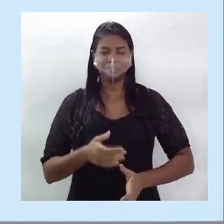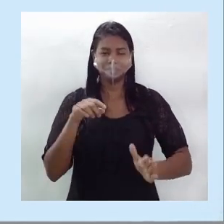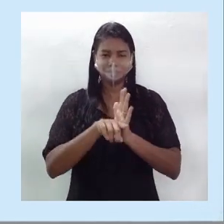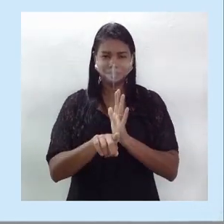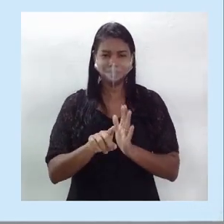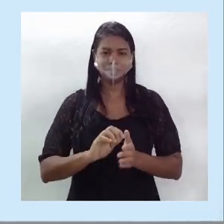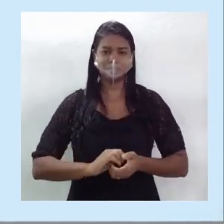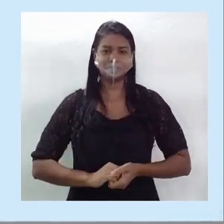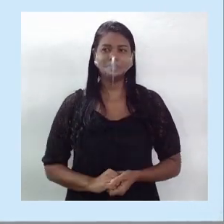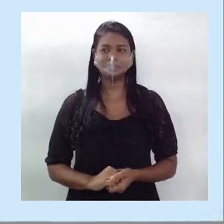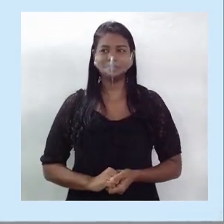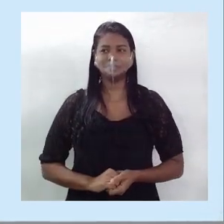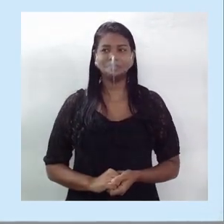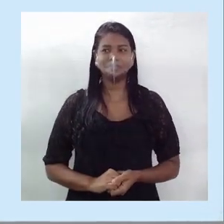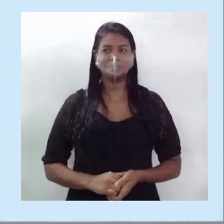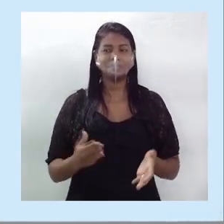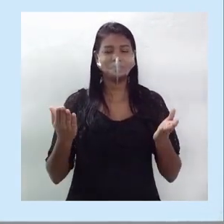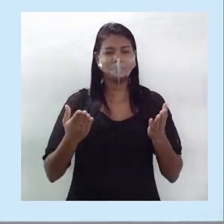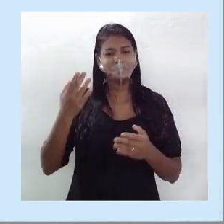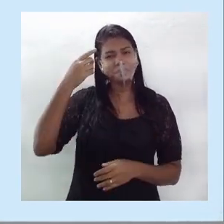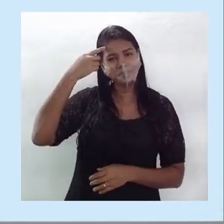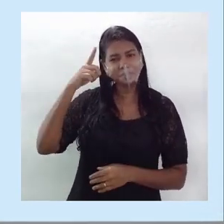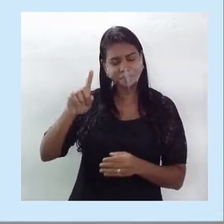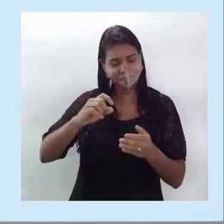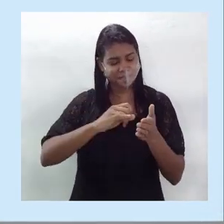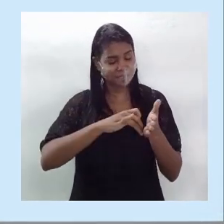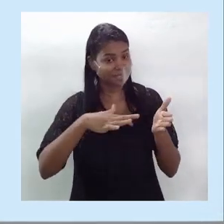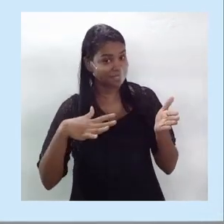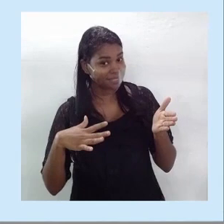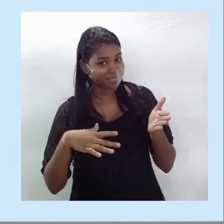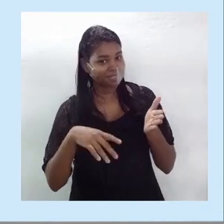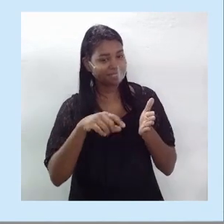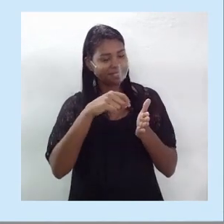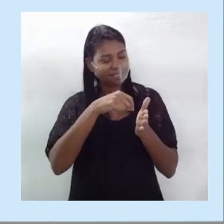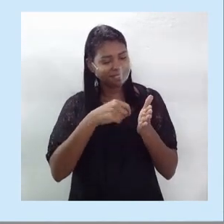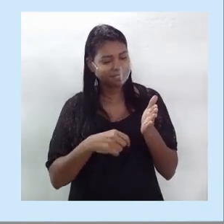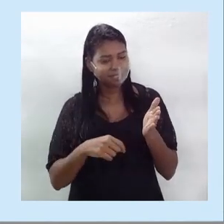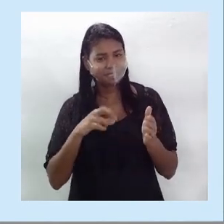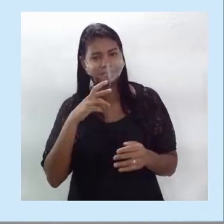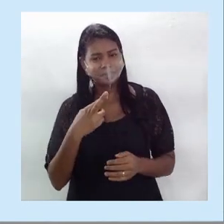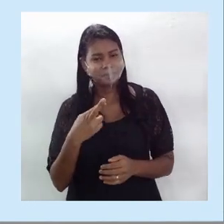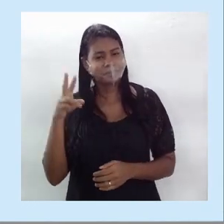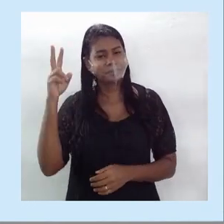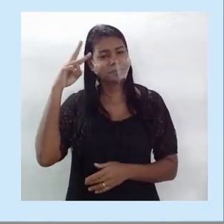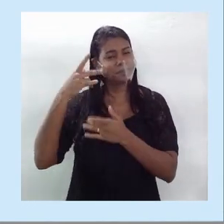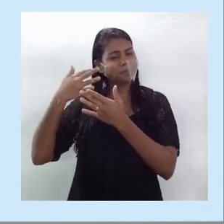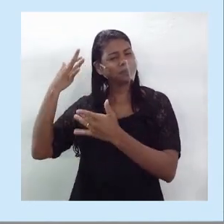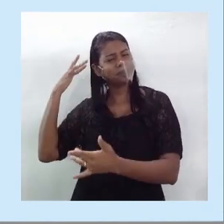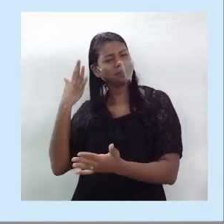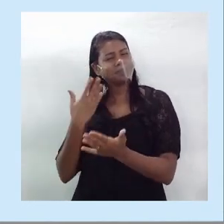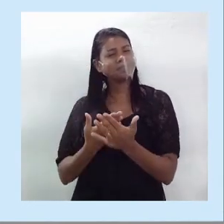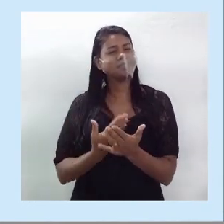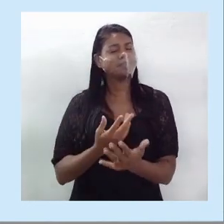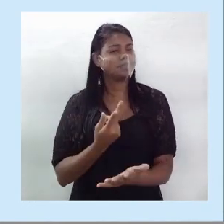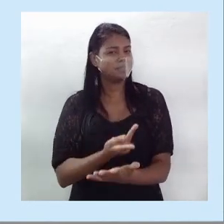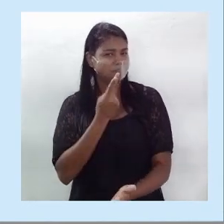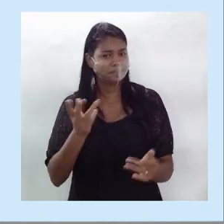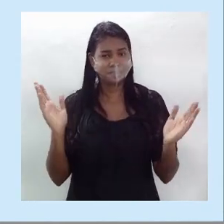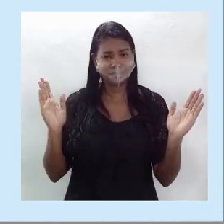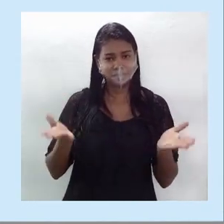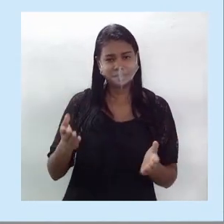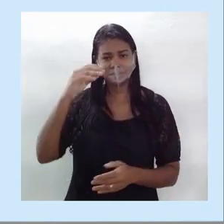questões, que hoje é dia de exercitar, hoje é dia de relembrar e a gente